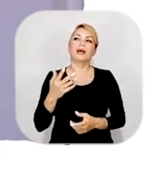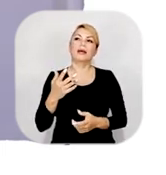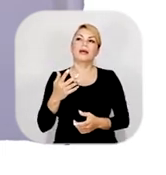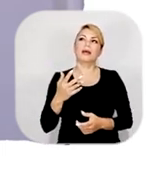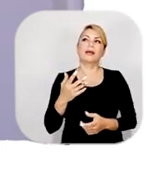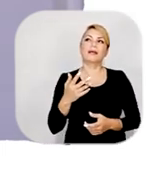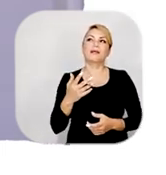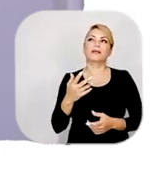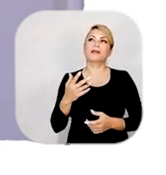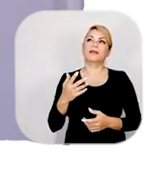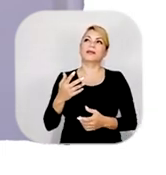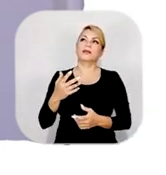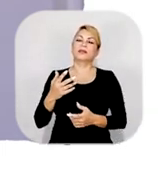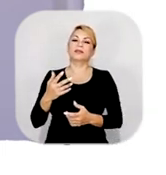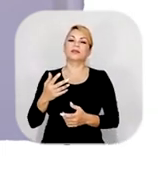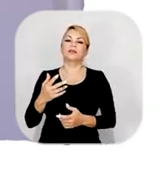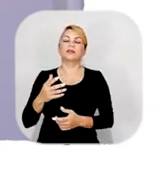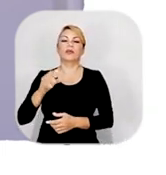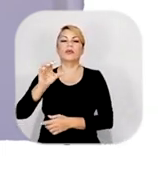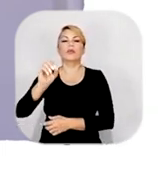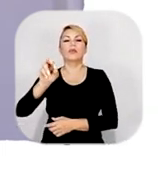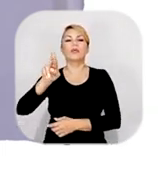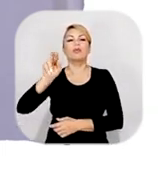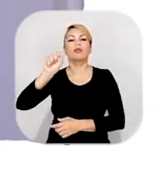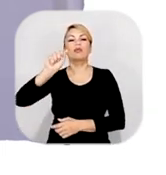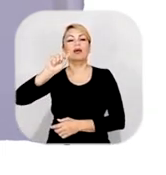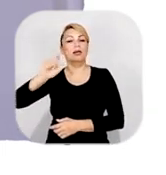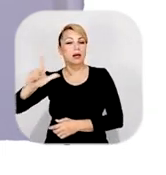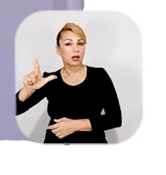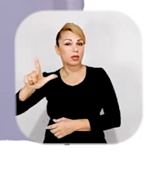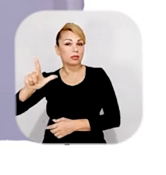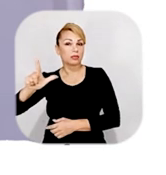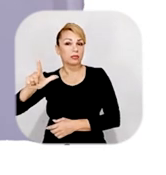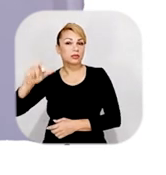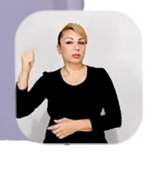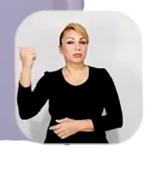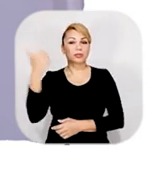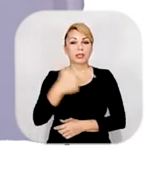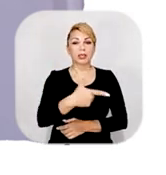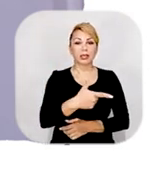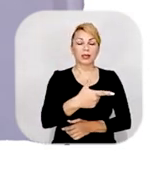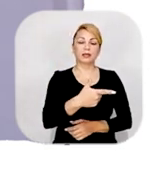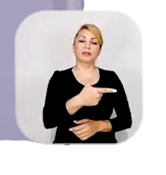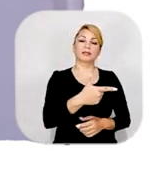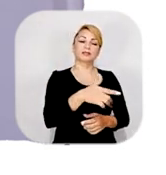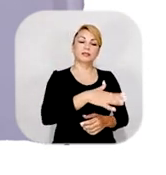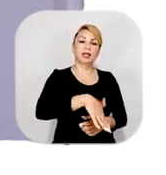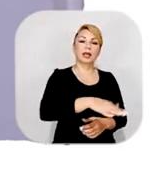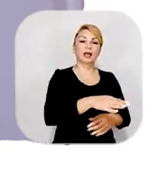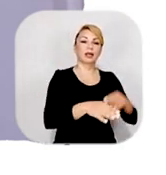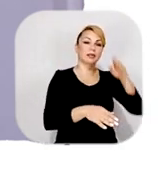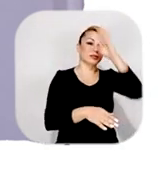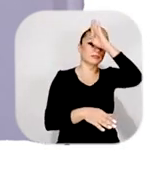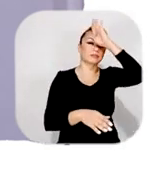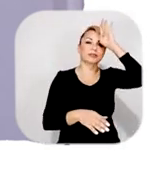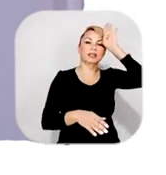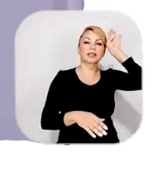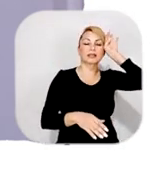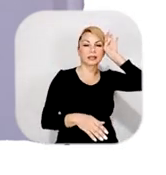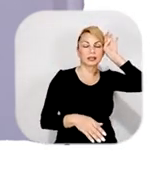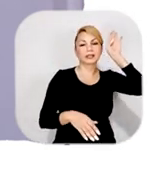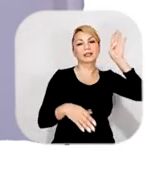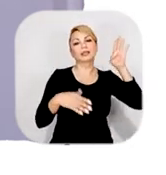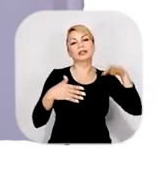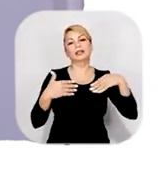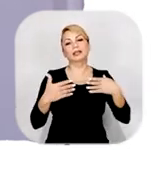acadêmica, ou mesmo... E eu mesma que li o jornal do Snetlag,